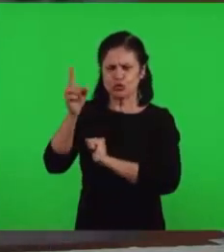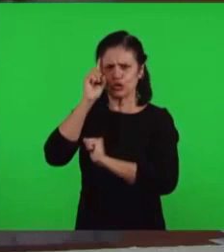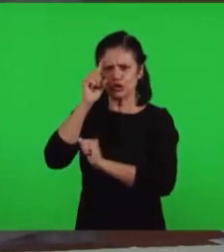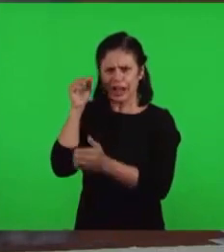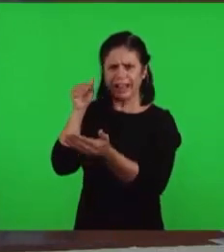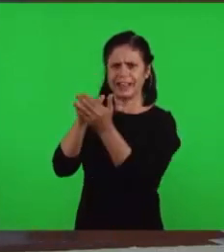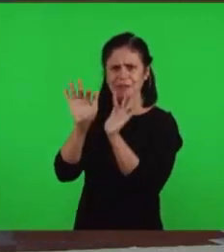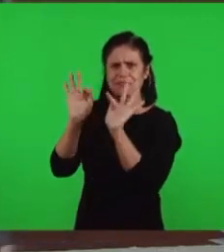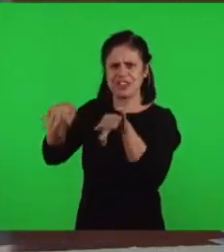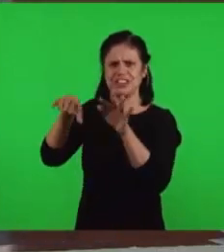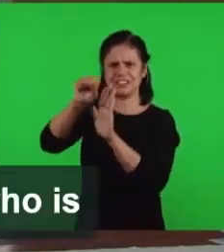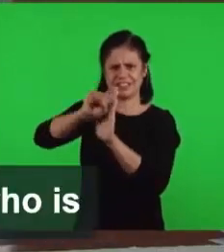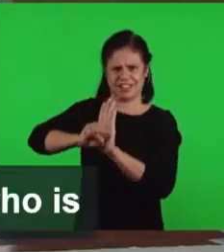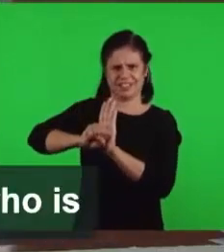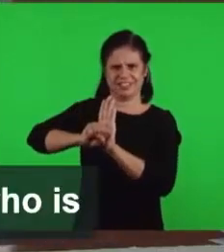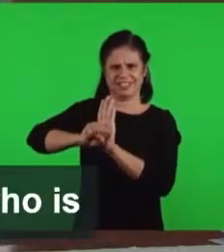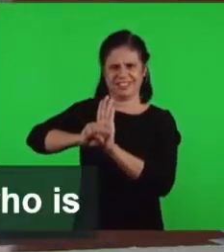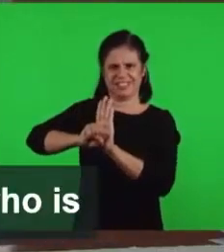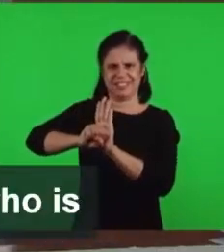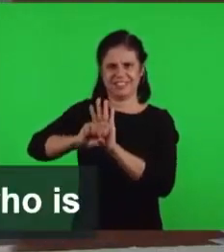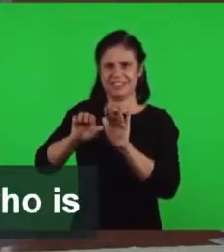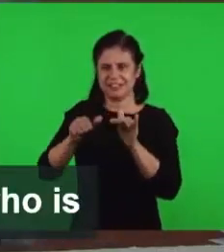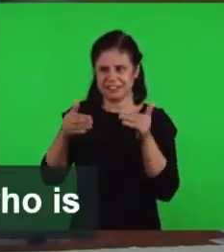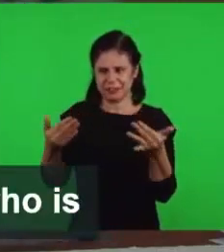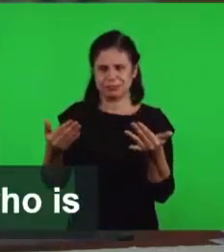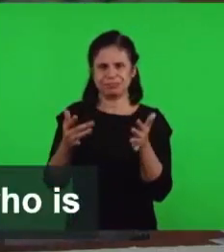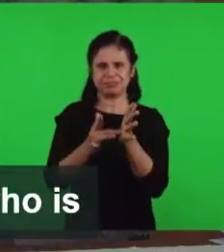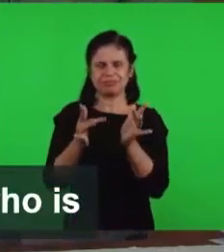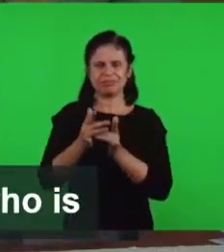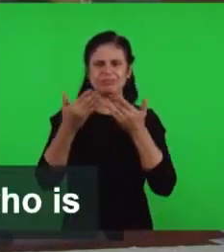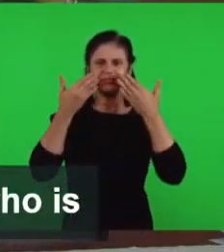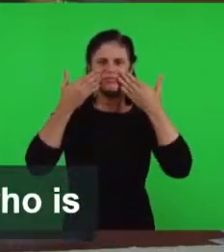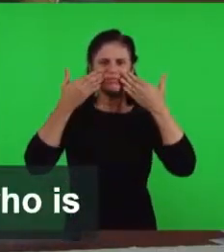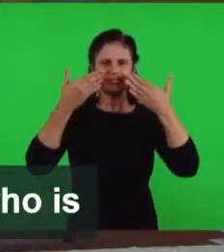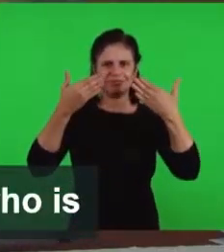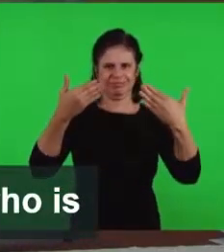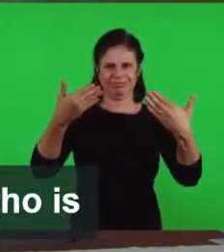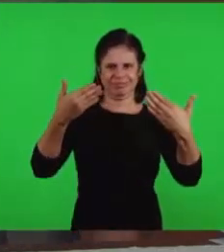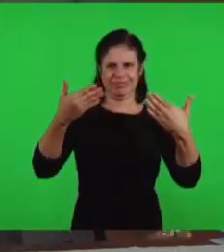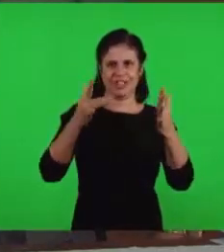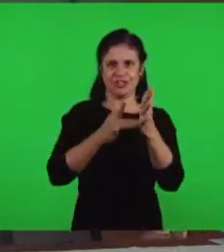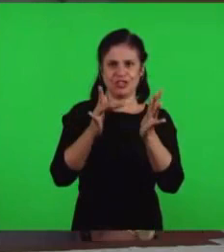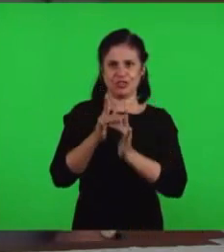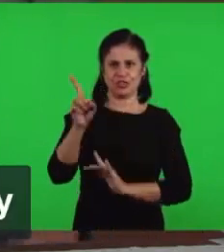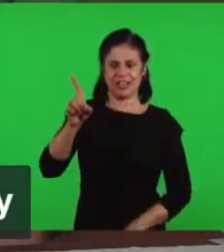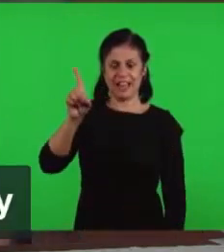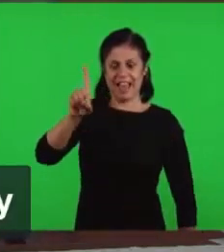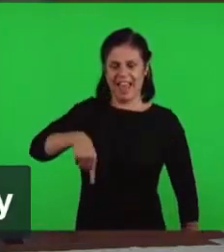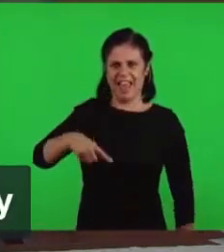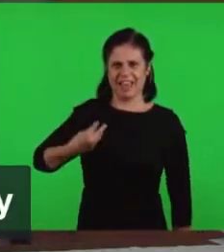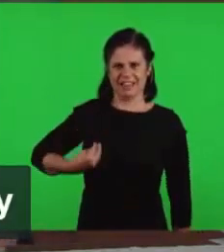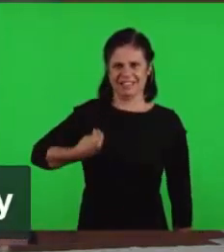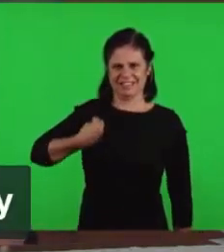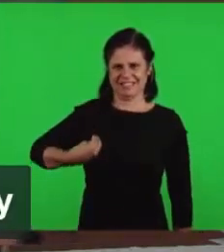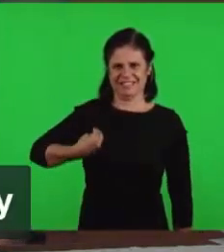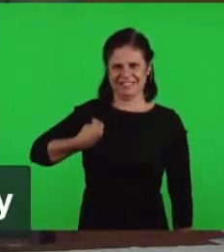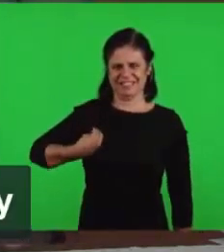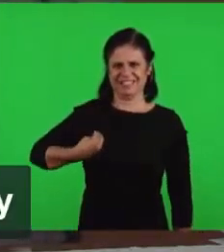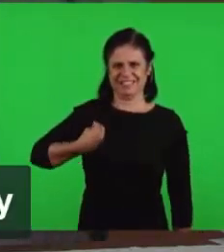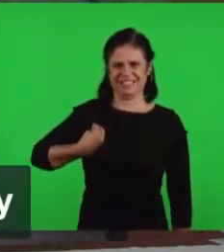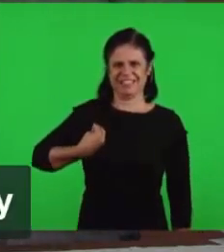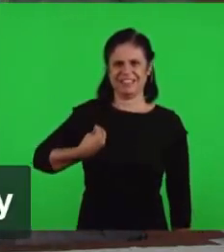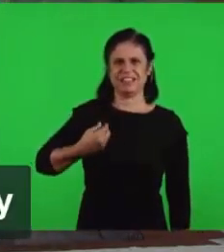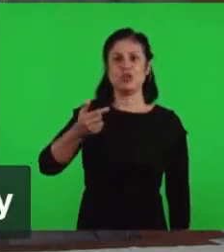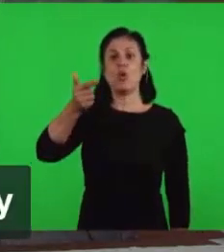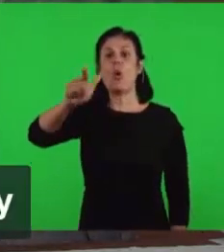do sexo então na presença de Jesus aqui ele se apresenta como aquele que é lá no outro